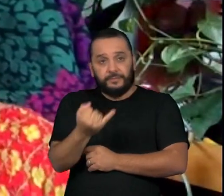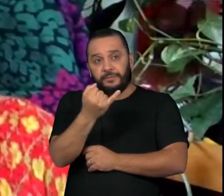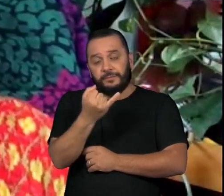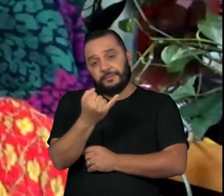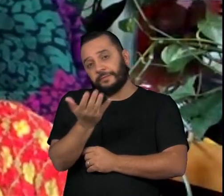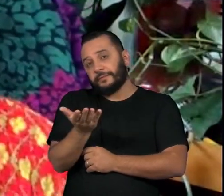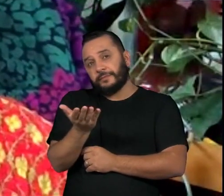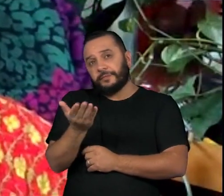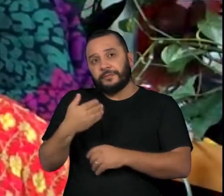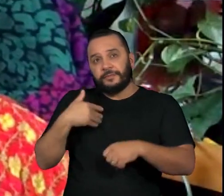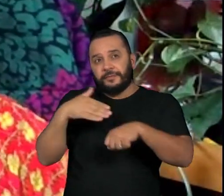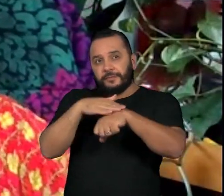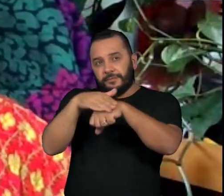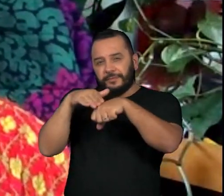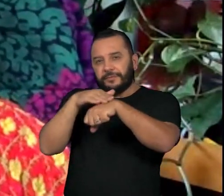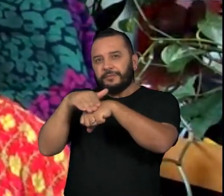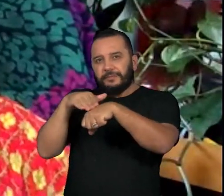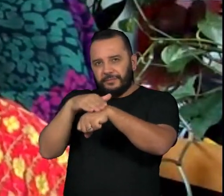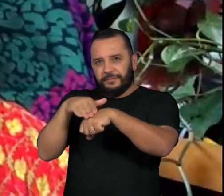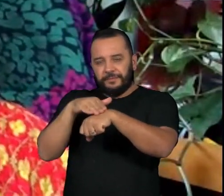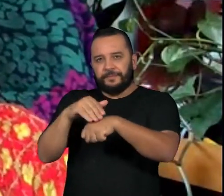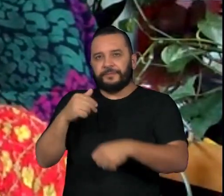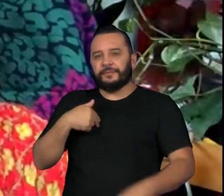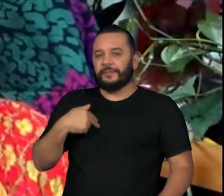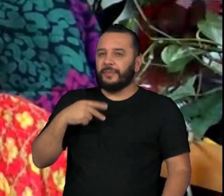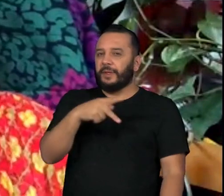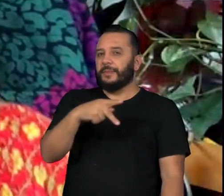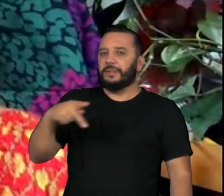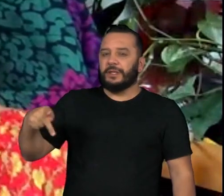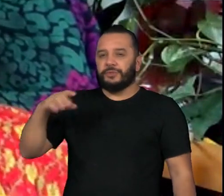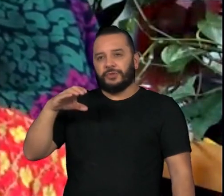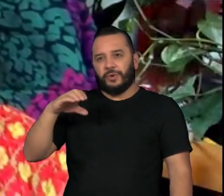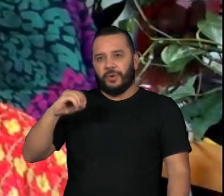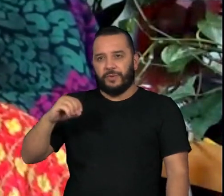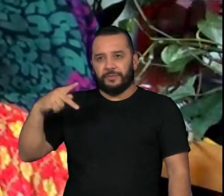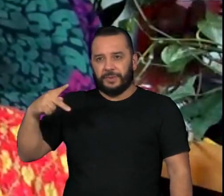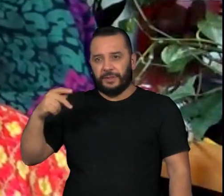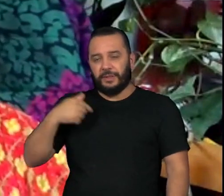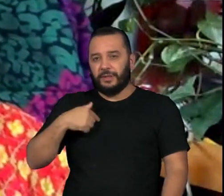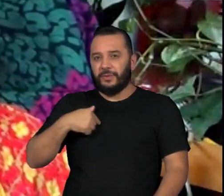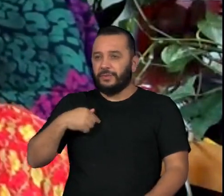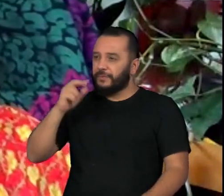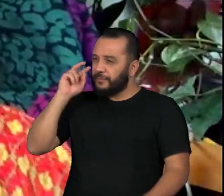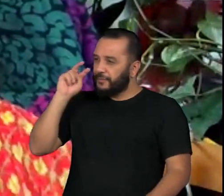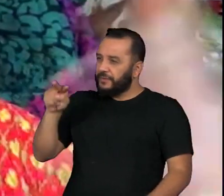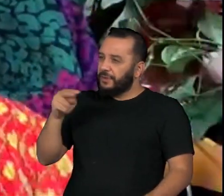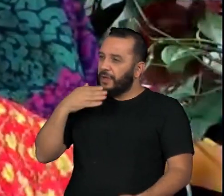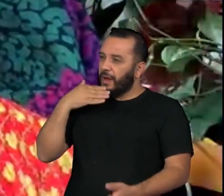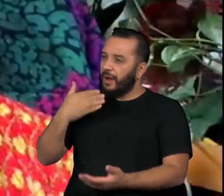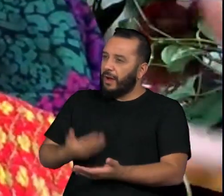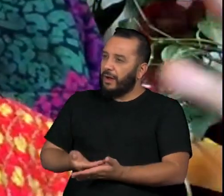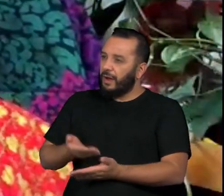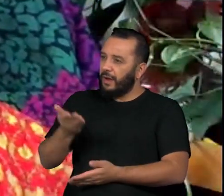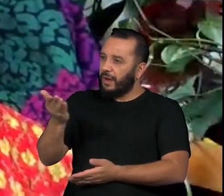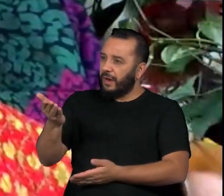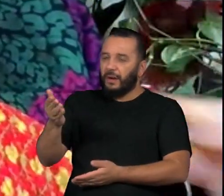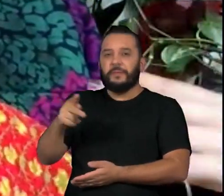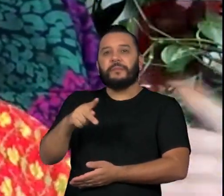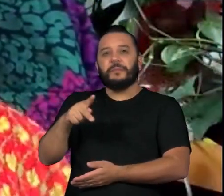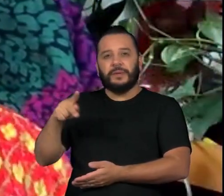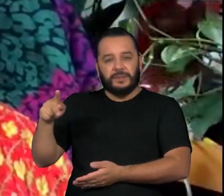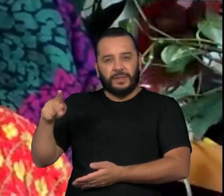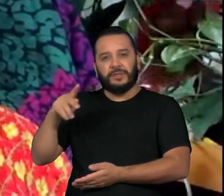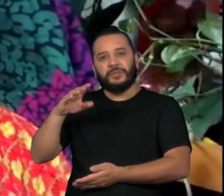de conversar, né, com as presidências da COP, né? E é impressionante como cada presidência quer ser a presidência